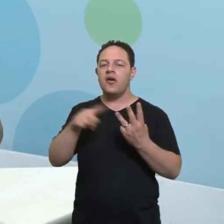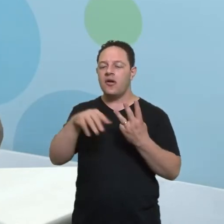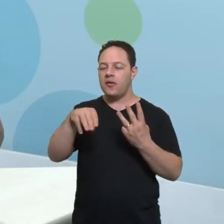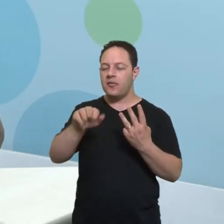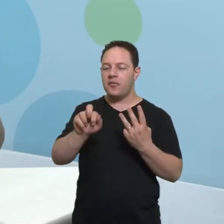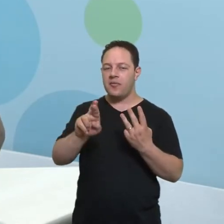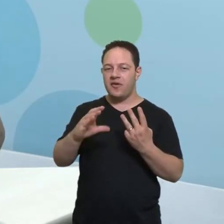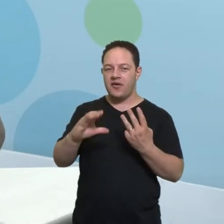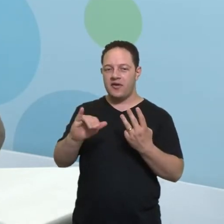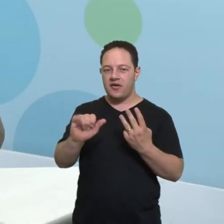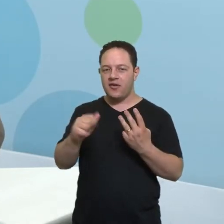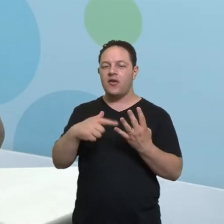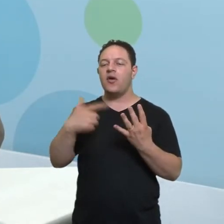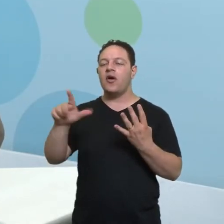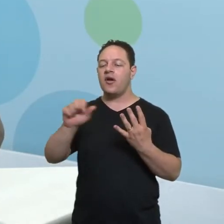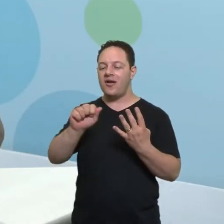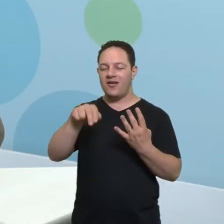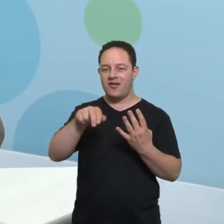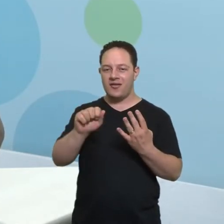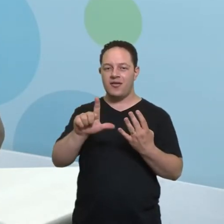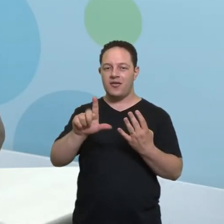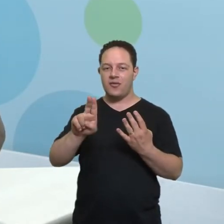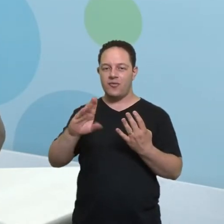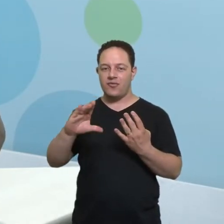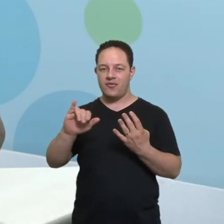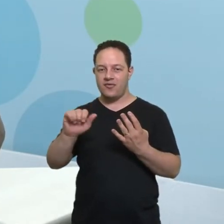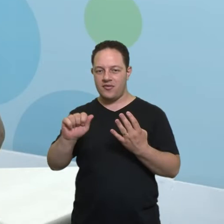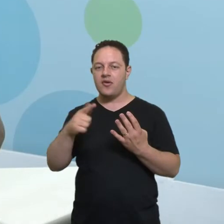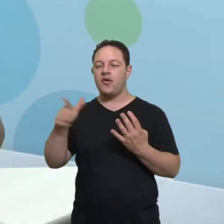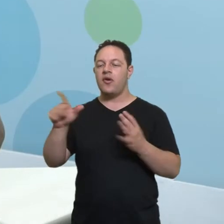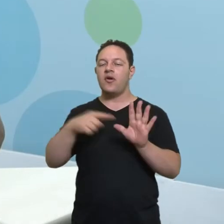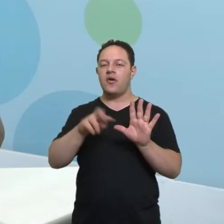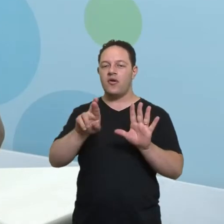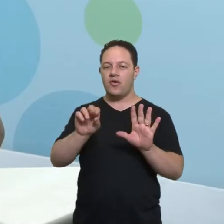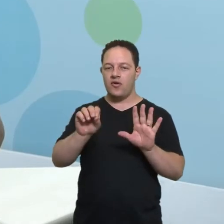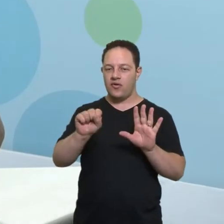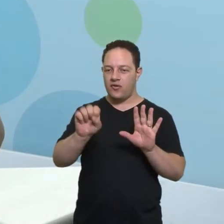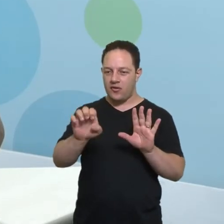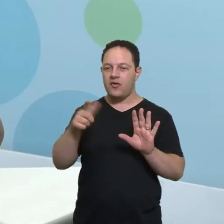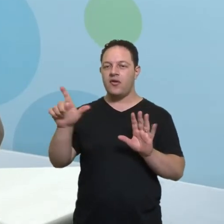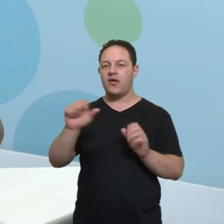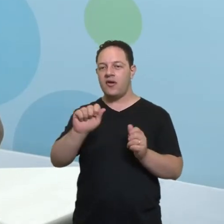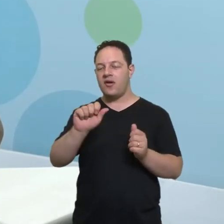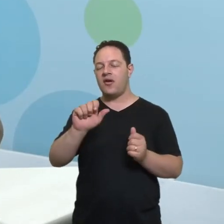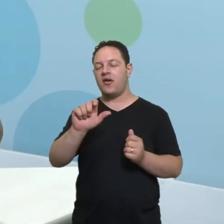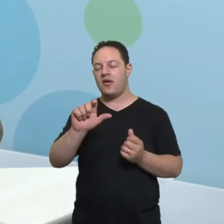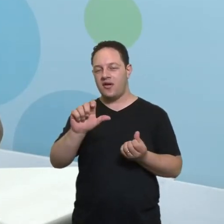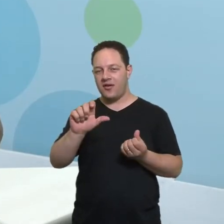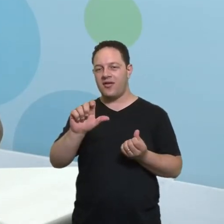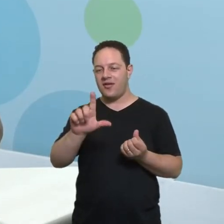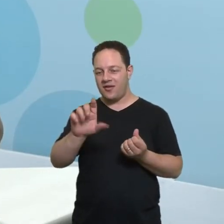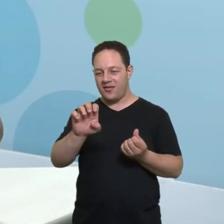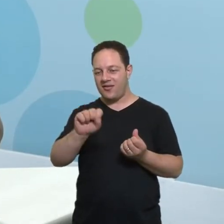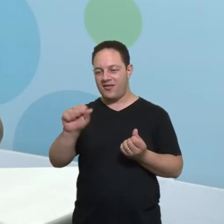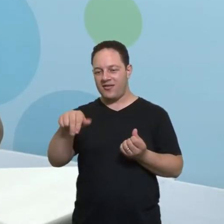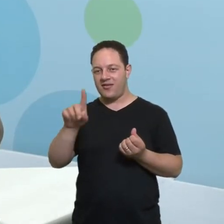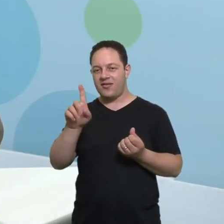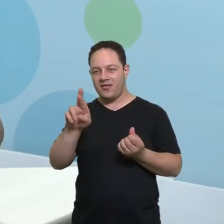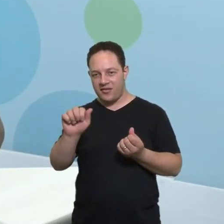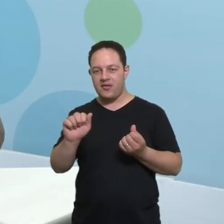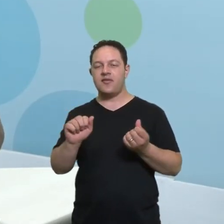Márcia professora Ana Lúcia professora Rose Alessandra Marli